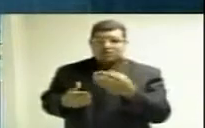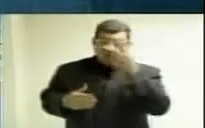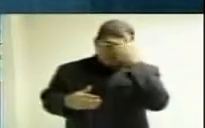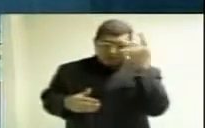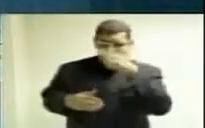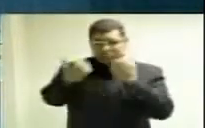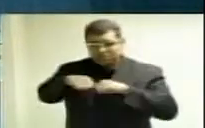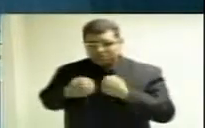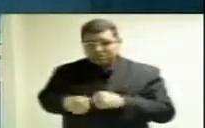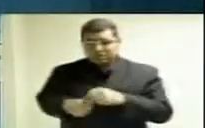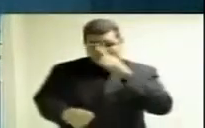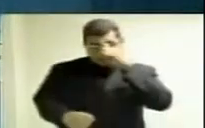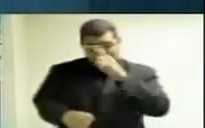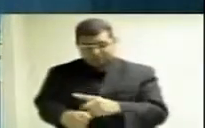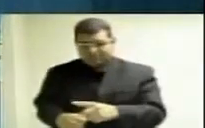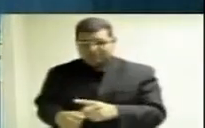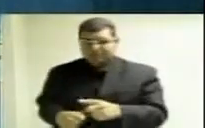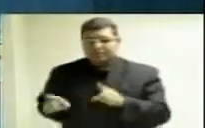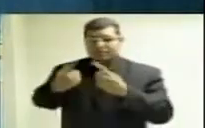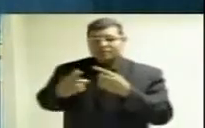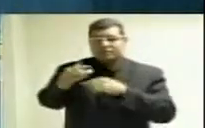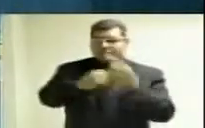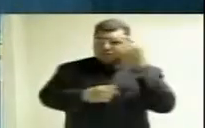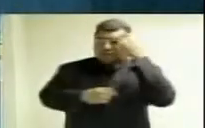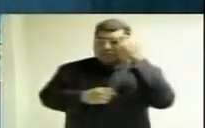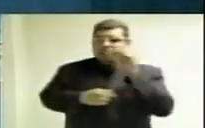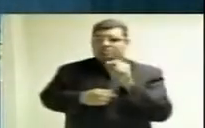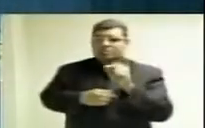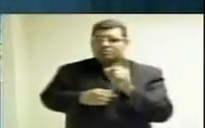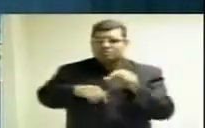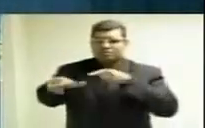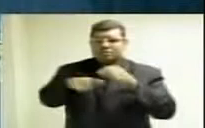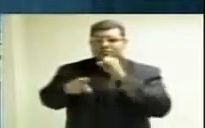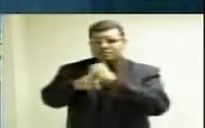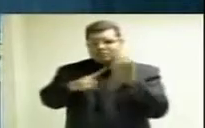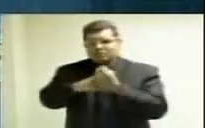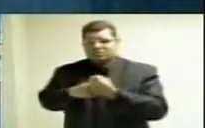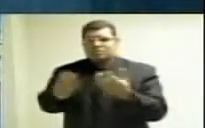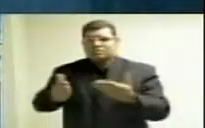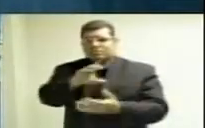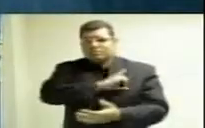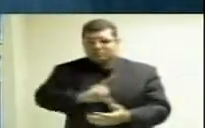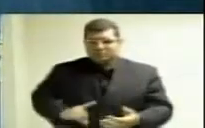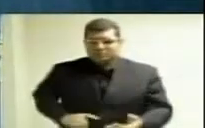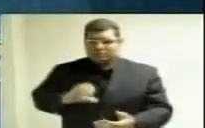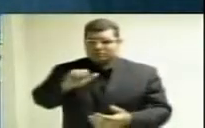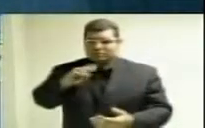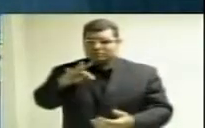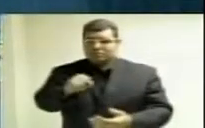transgressor precisa ser punido, mas sob a lógica de reinserção na sociedade, deputado Cabo